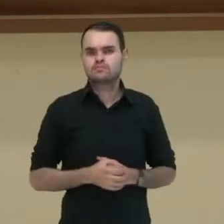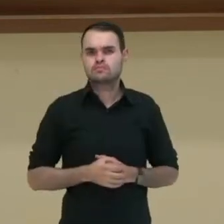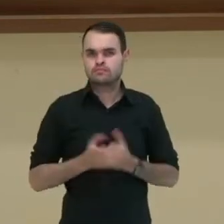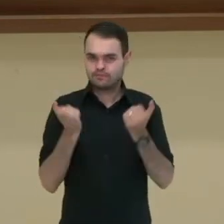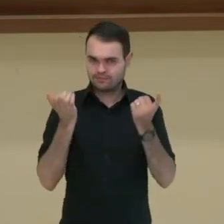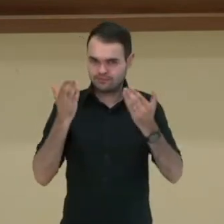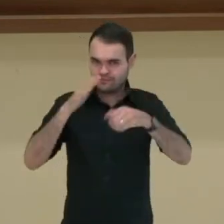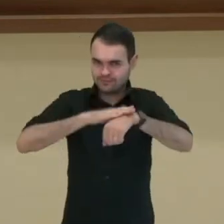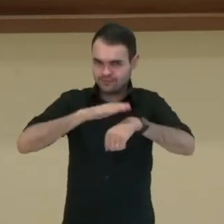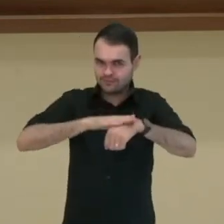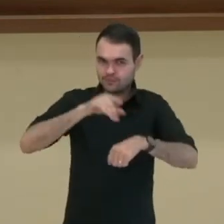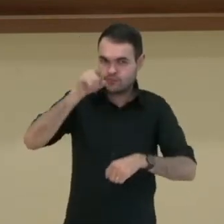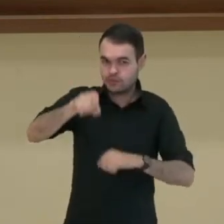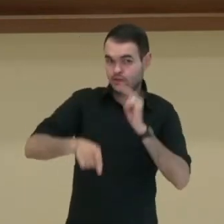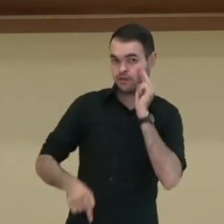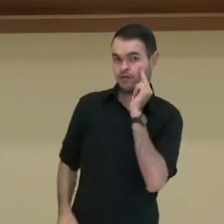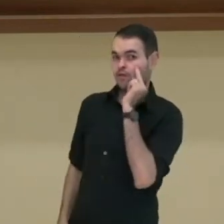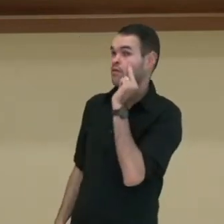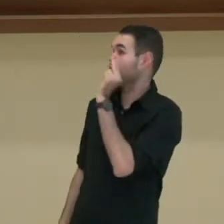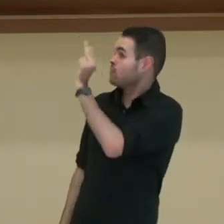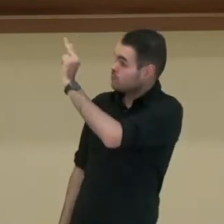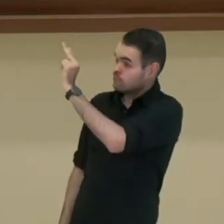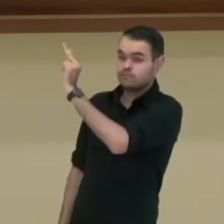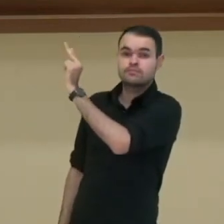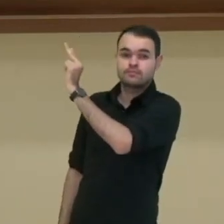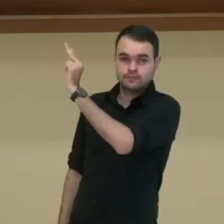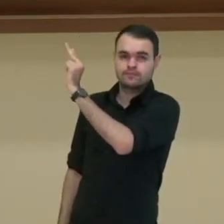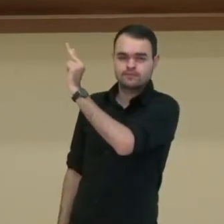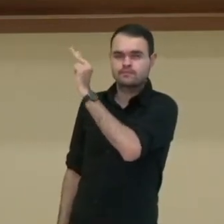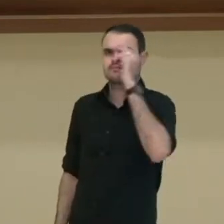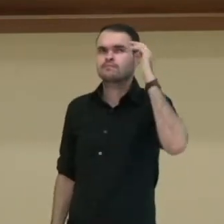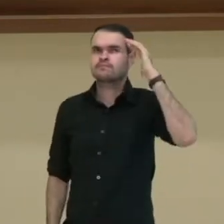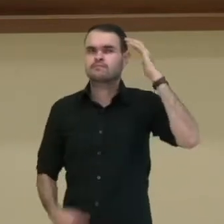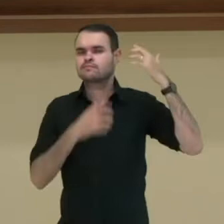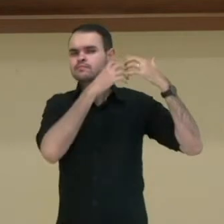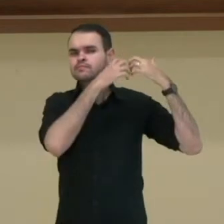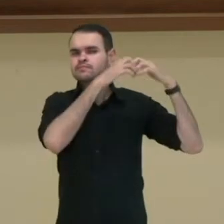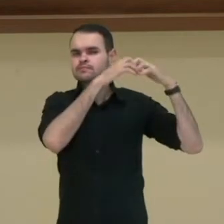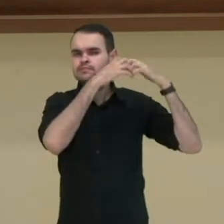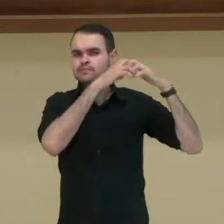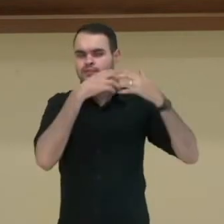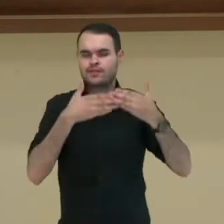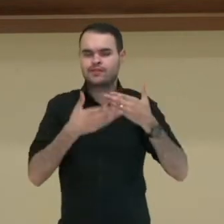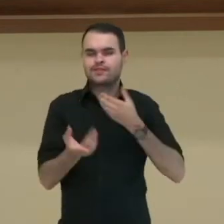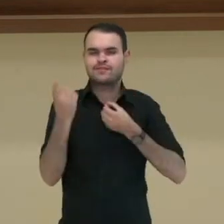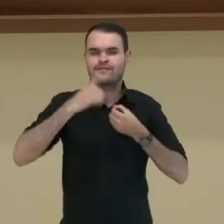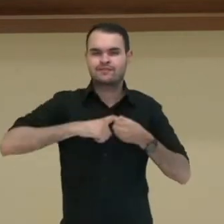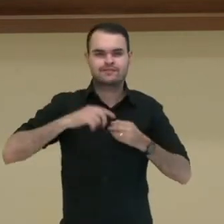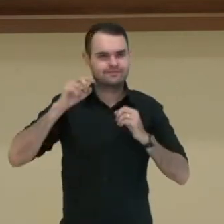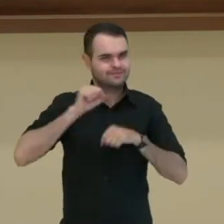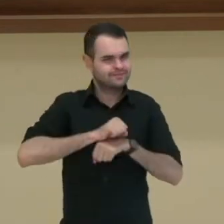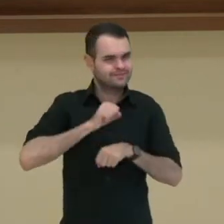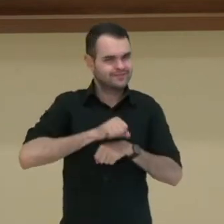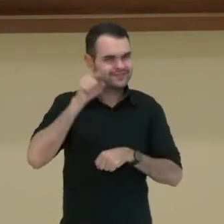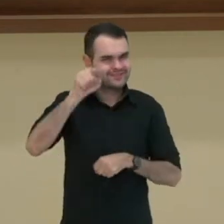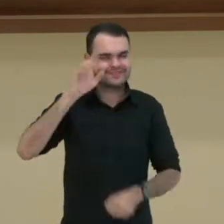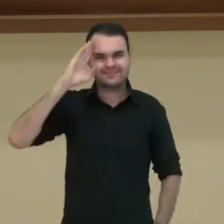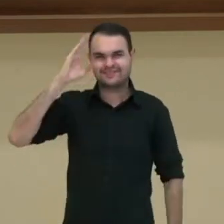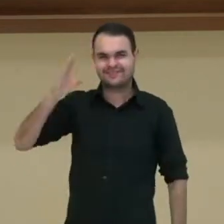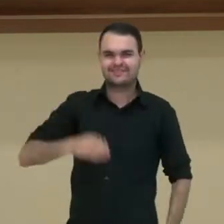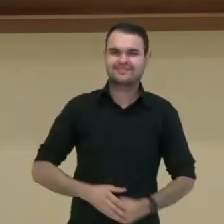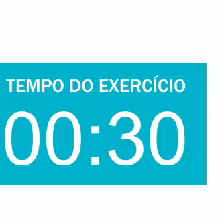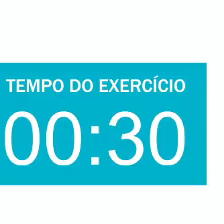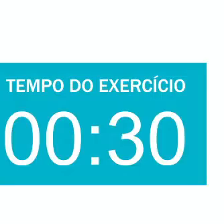um tempinho para você observar a imagem, para você refletir um pouco sobre essa questão e eu já retorno. Estou esperando você aqui, até já.